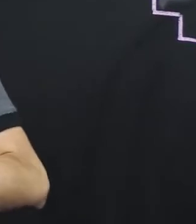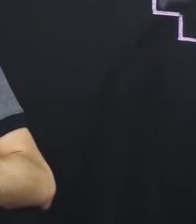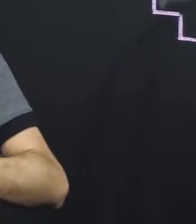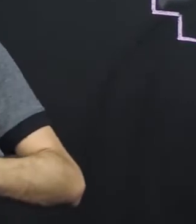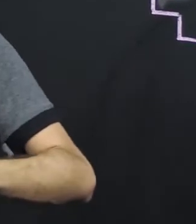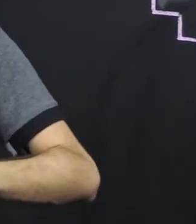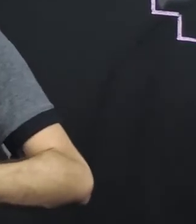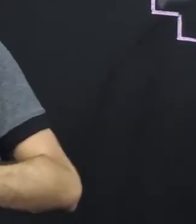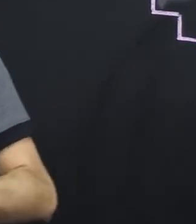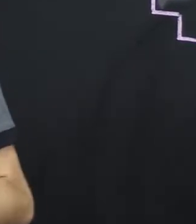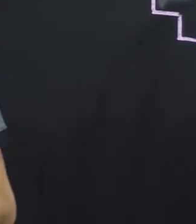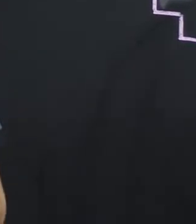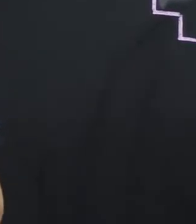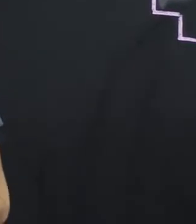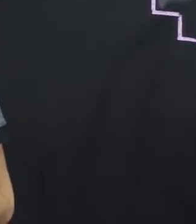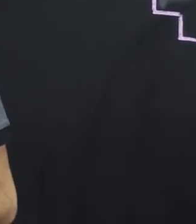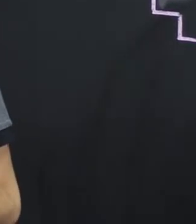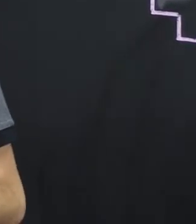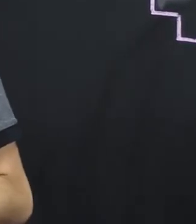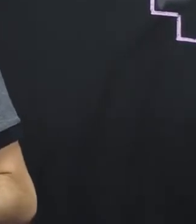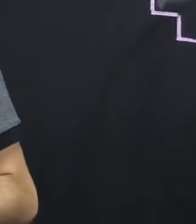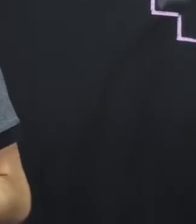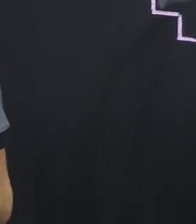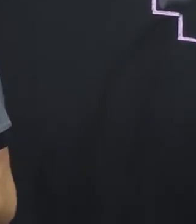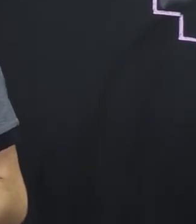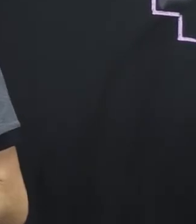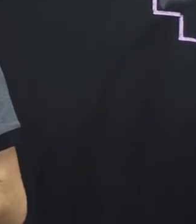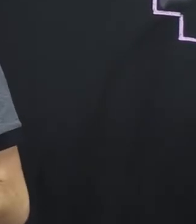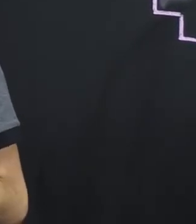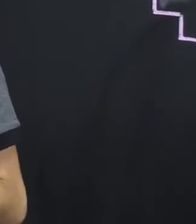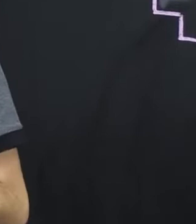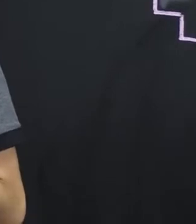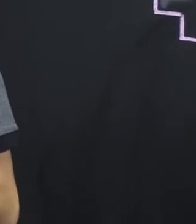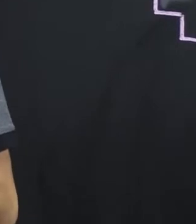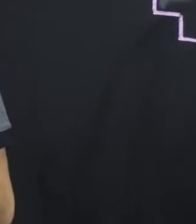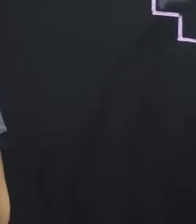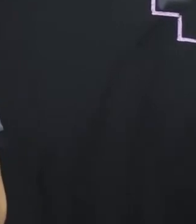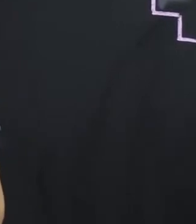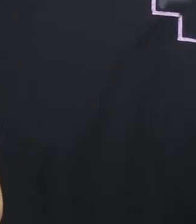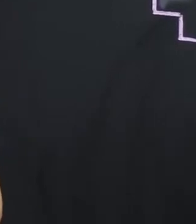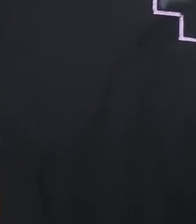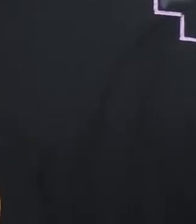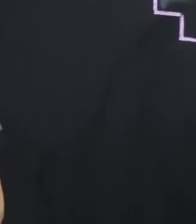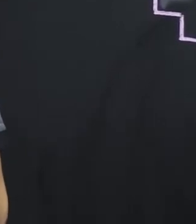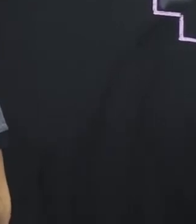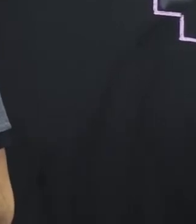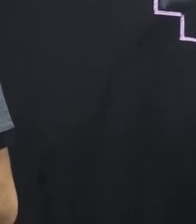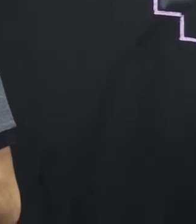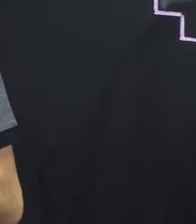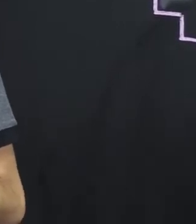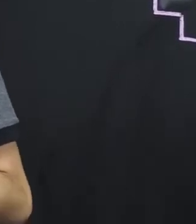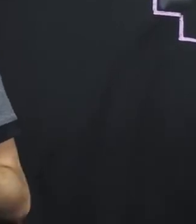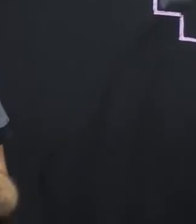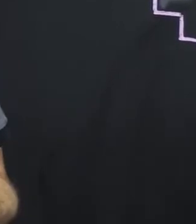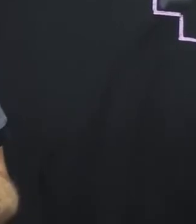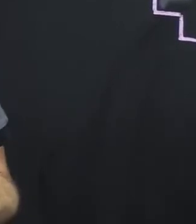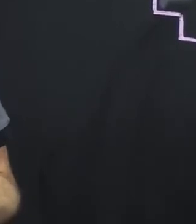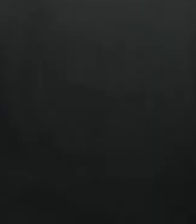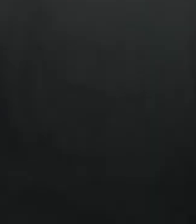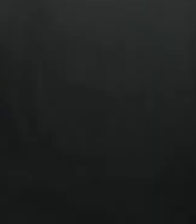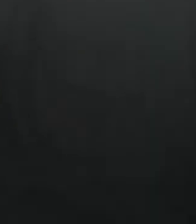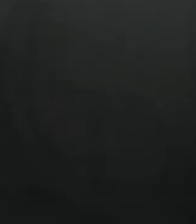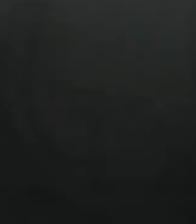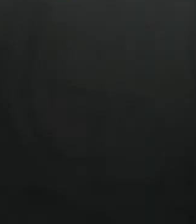uma forma geral, os anarquistas eram contra toda e qualquer forma de exercício de autoridade de uma